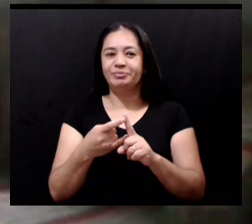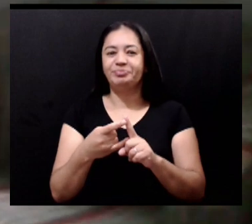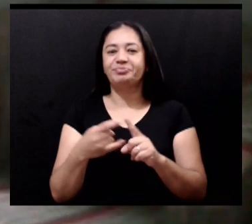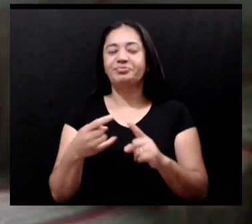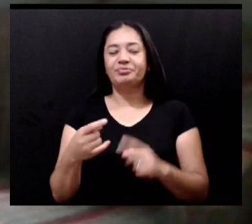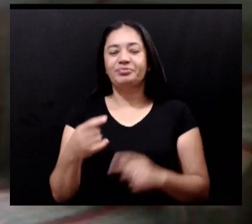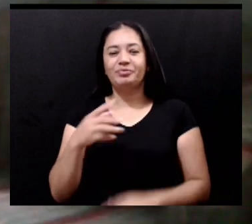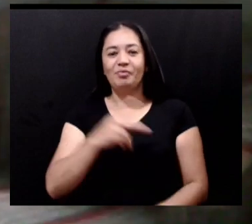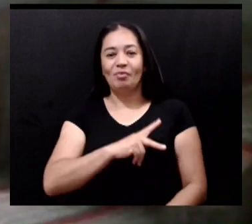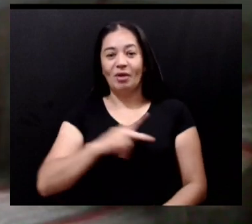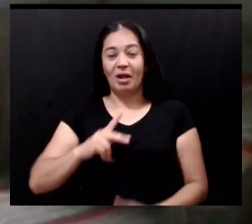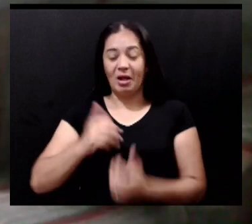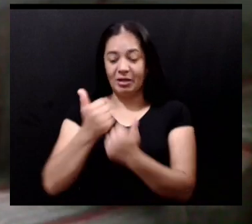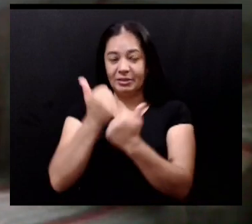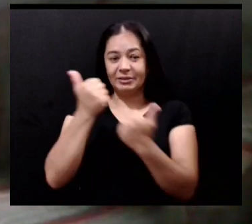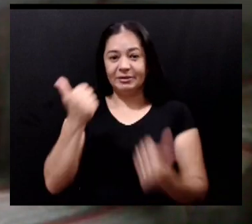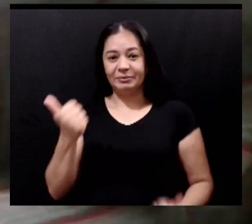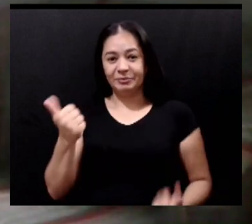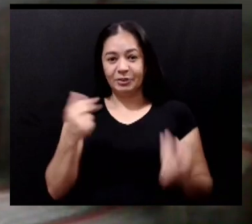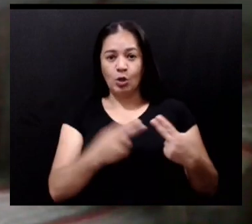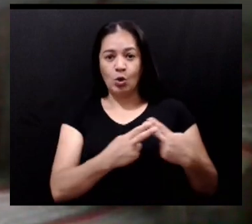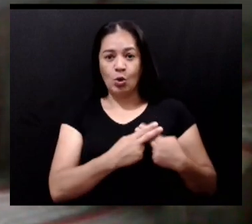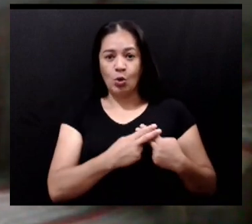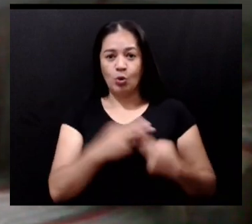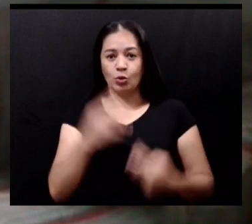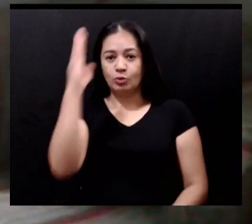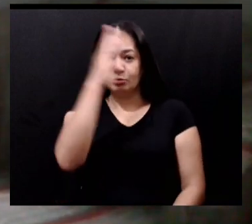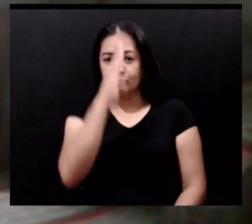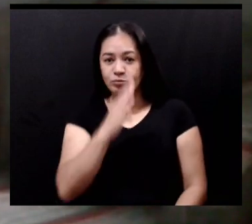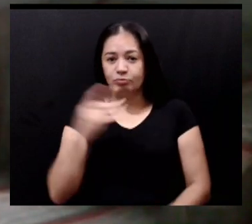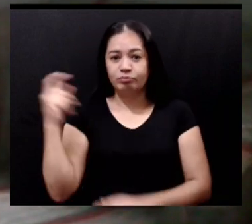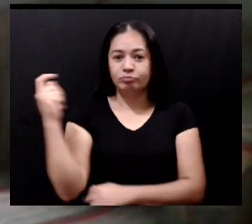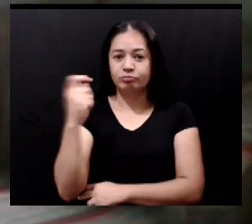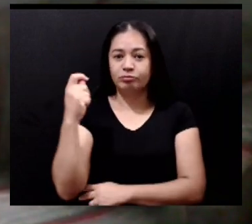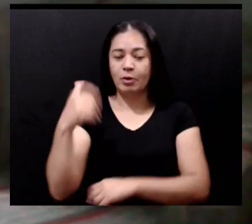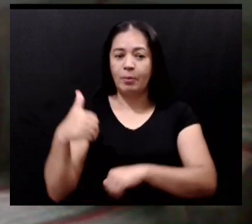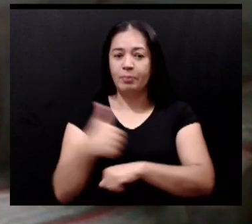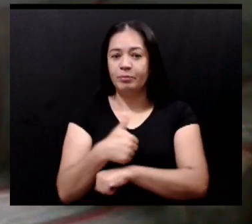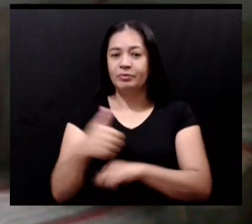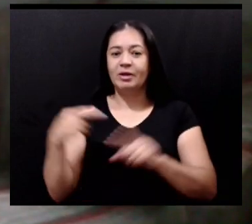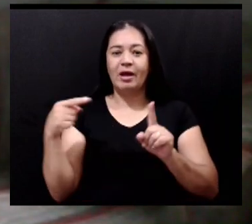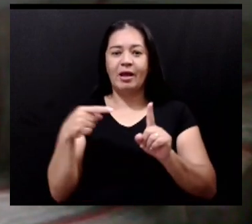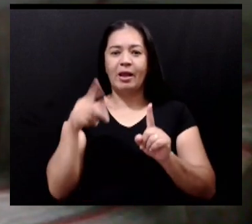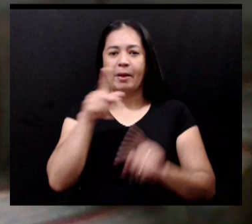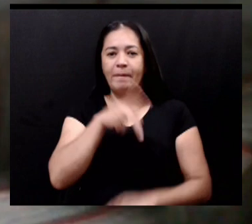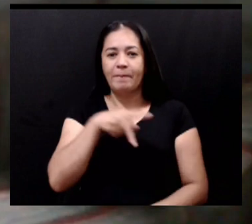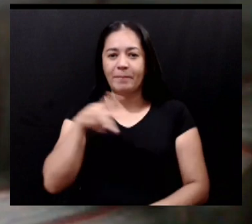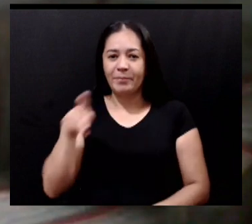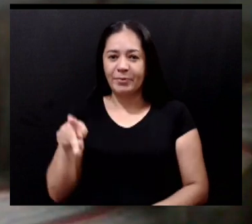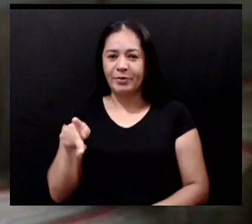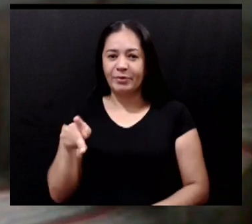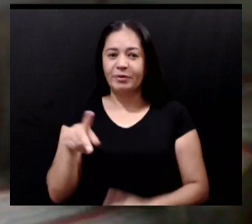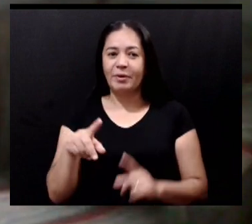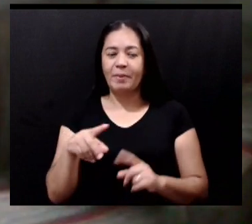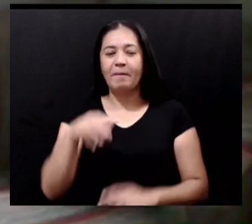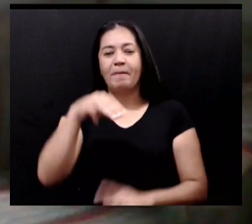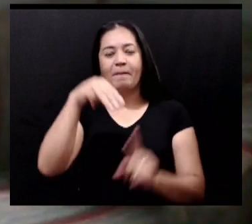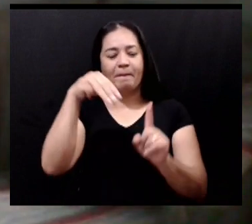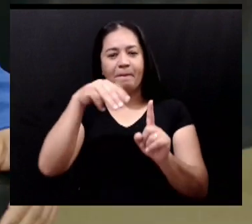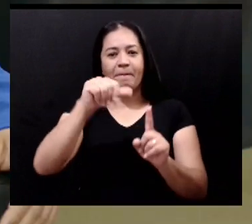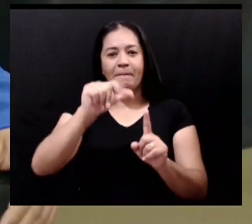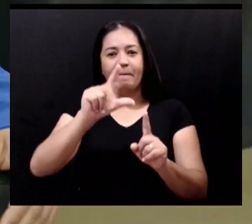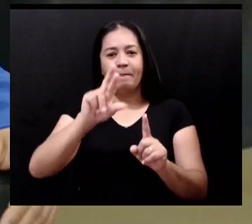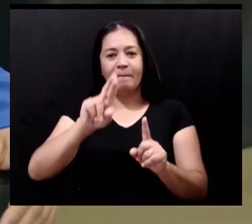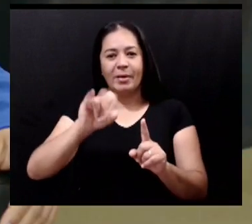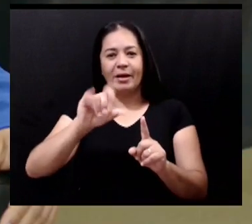Luto, Associação Brasileira Multiprofissional, ela que é professora também, Marília Ávila Freitas,